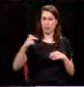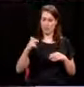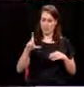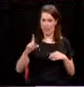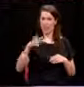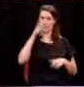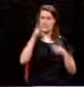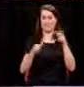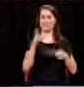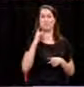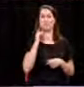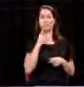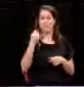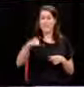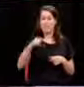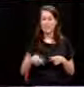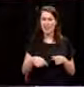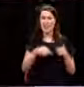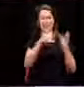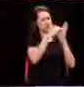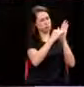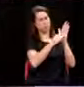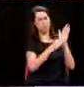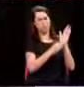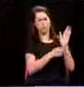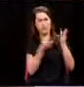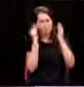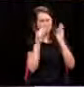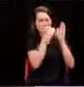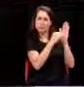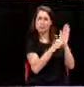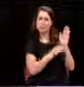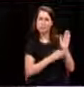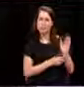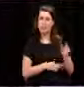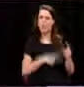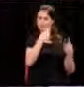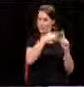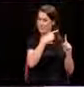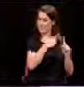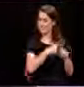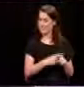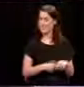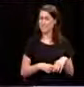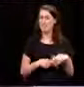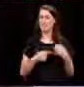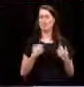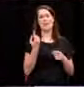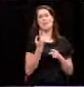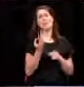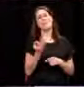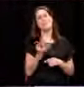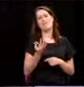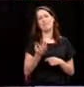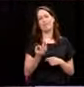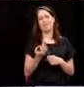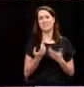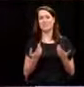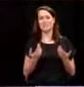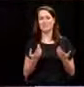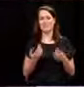positivos, que de facto era um serviço que fazia falta, e de facto estamos um pouco todos entusiasmados com este lançamento,